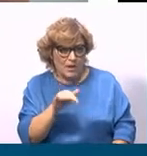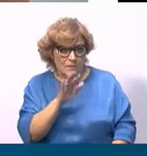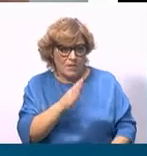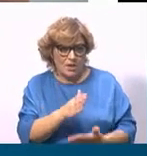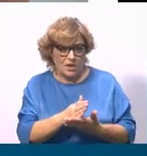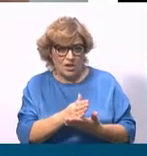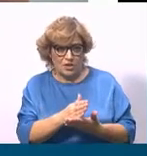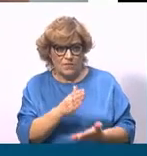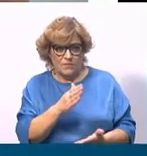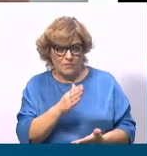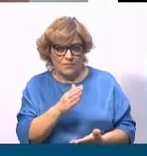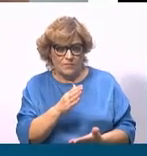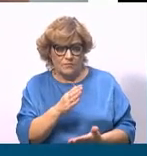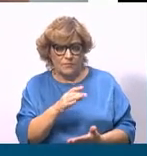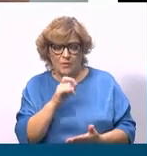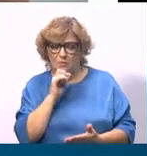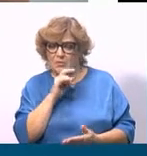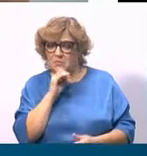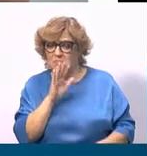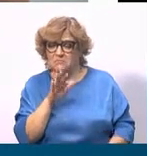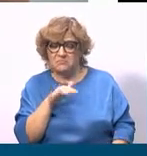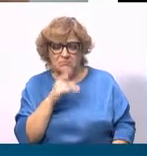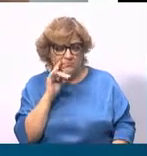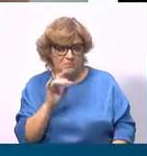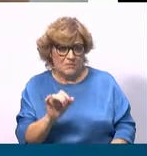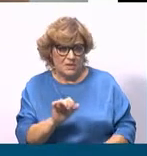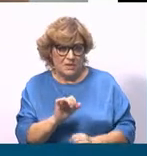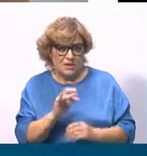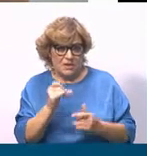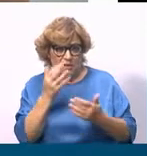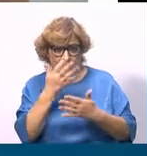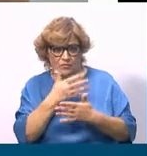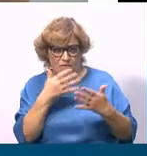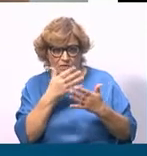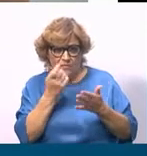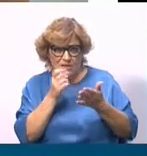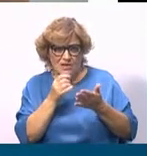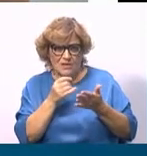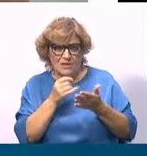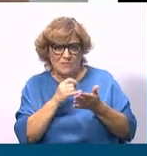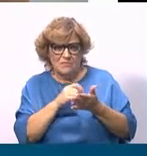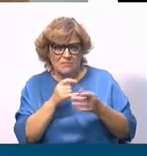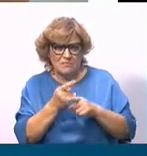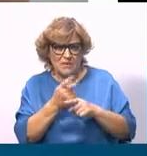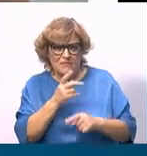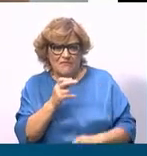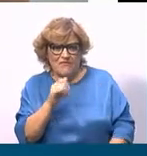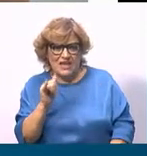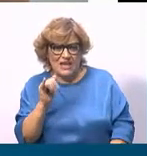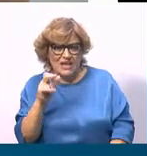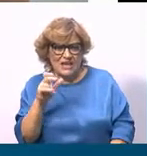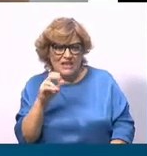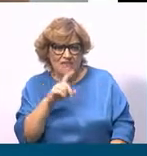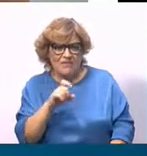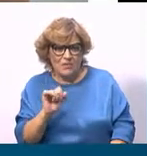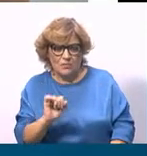só, poderá ser claramente confundido com uma verruga, um papiloma vírico, que é exatamente, é um